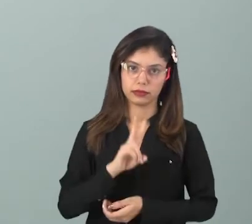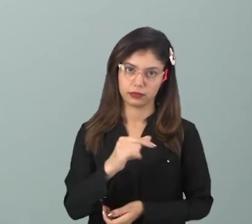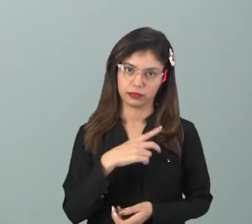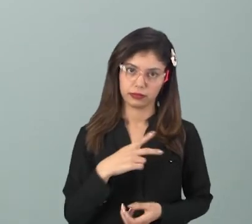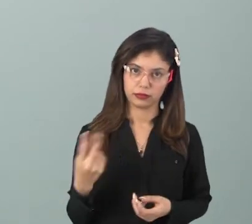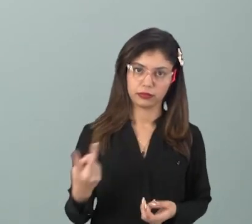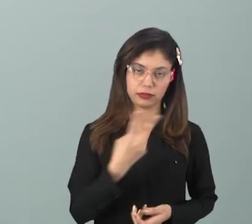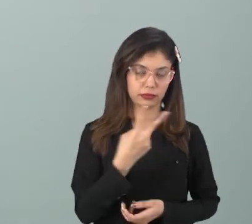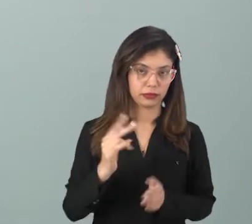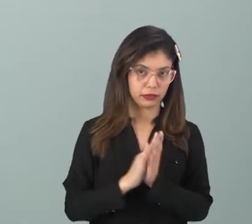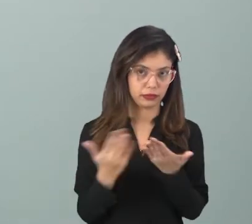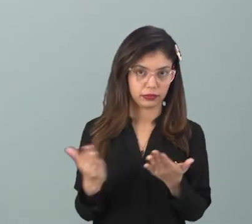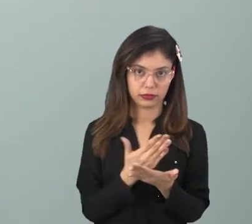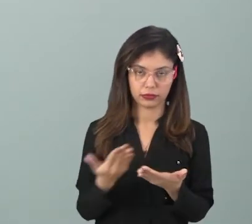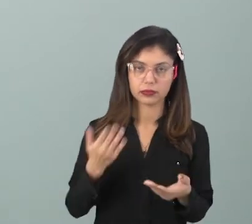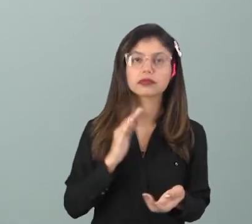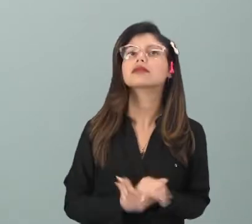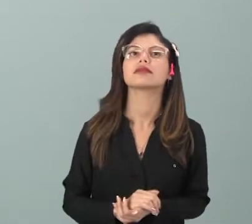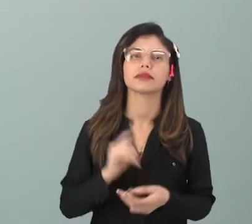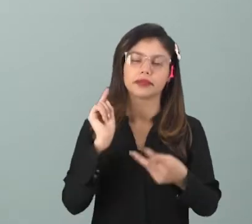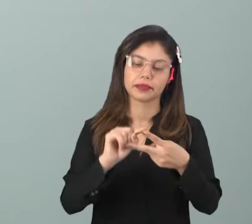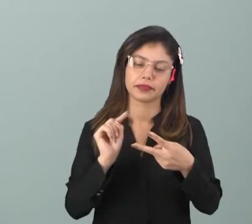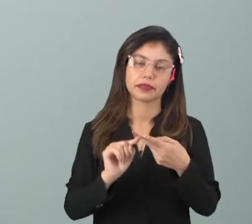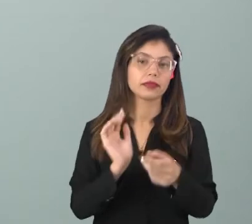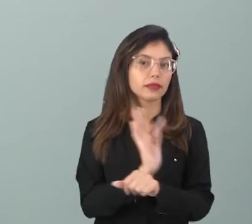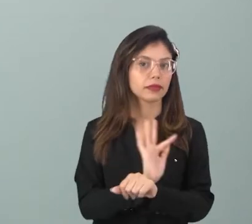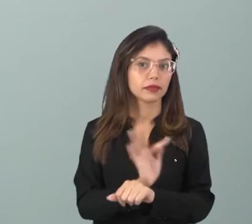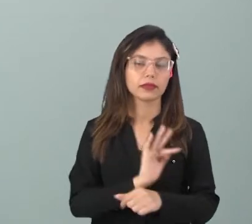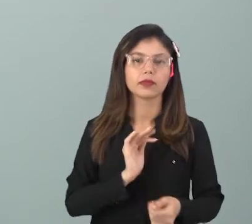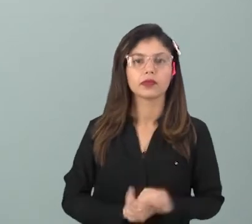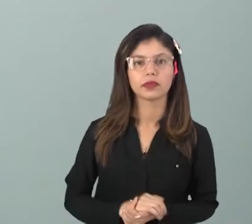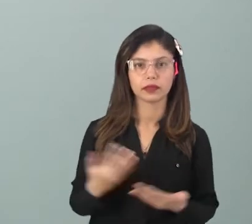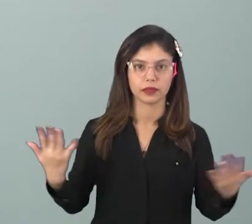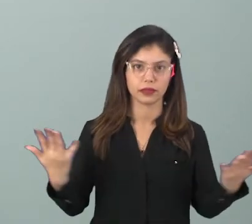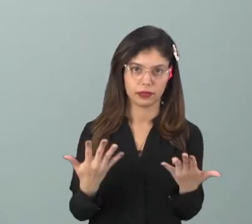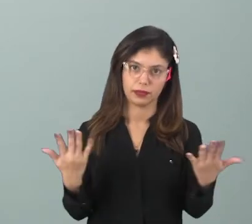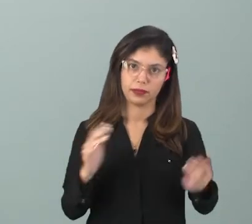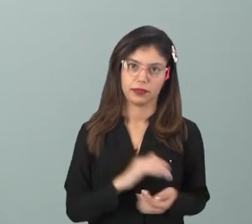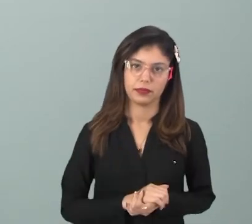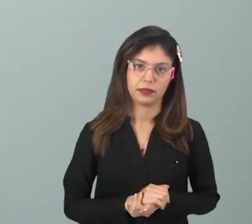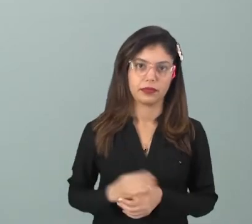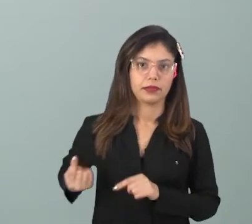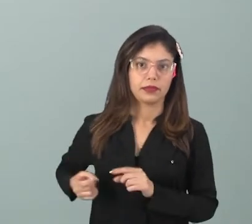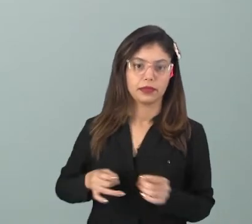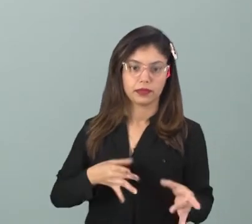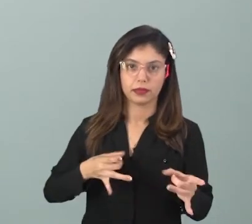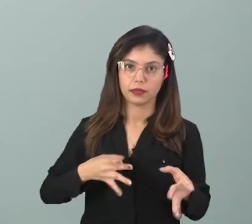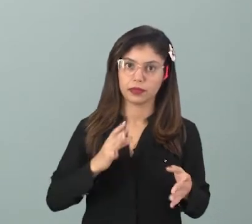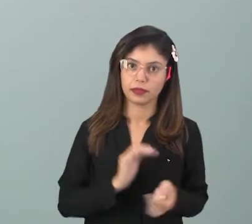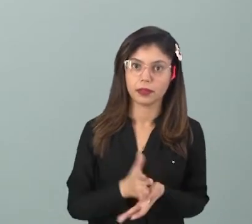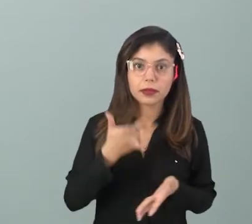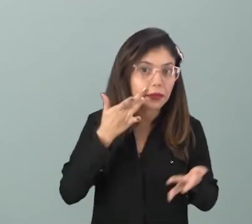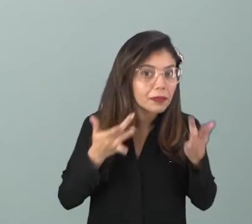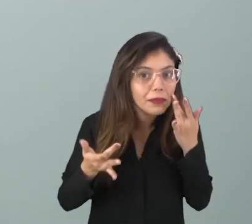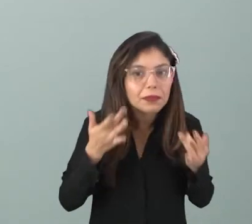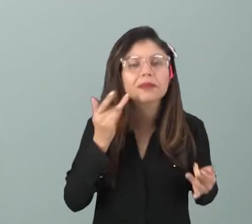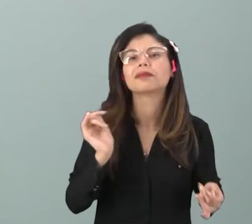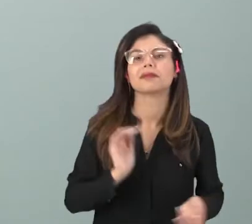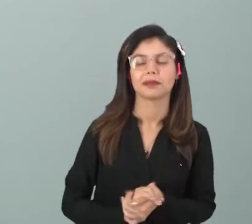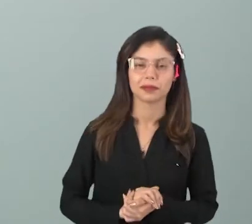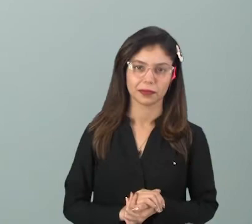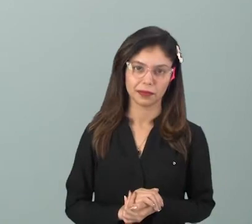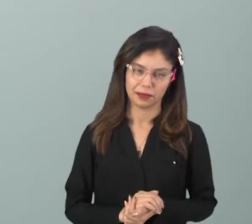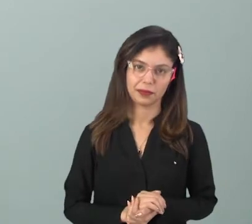houve a indicação de dois livros houve a indicação de dois filmes e agora haverá uma indicação de uma peça teatral